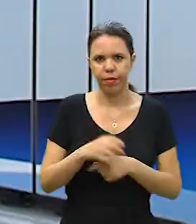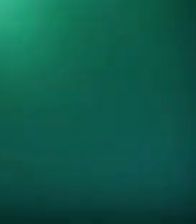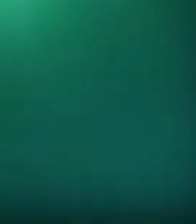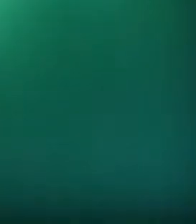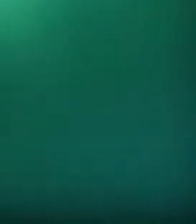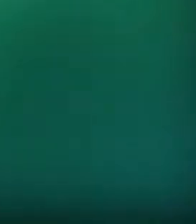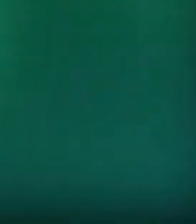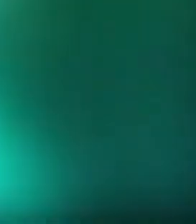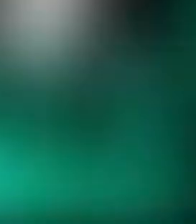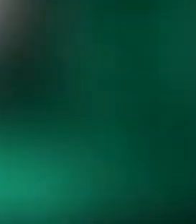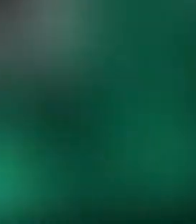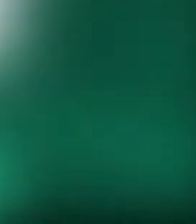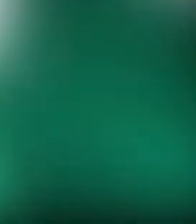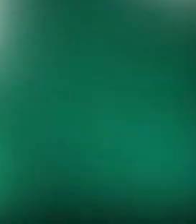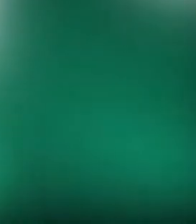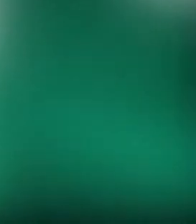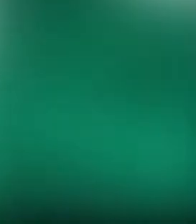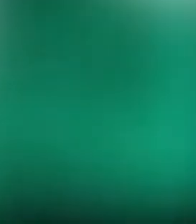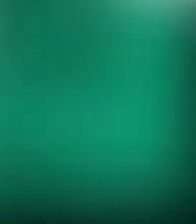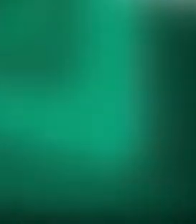estado.